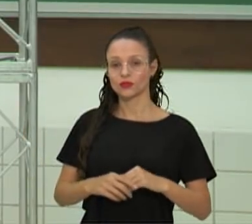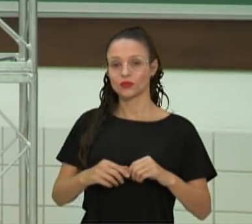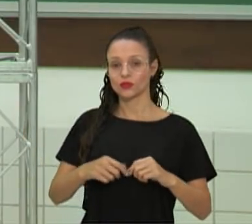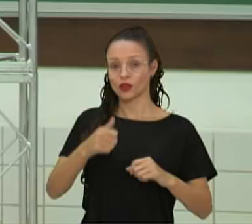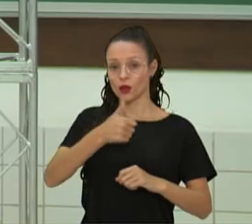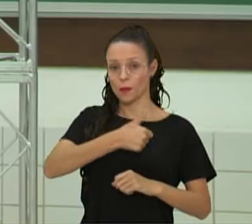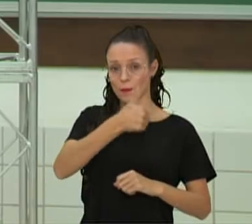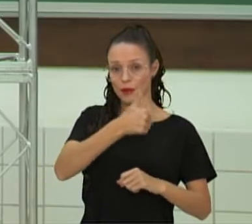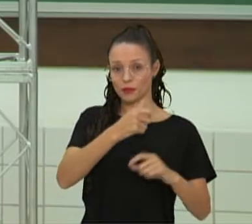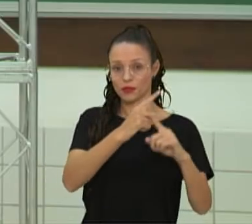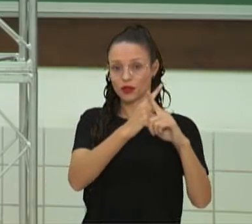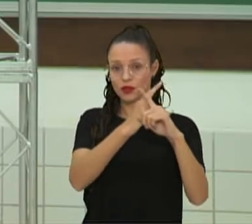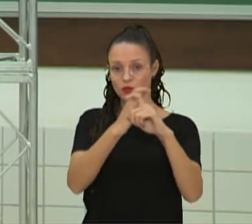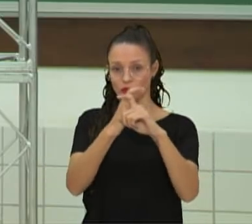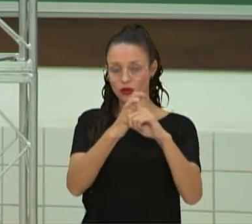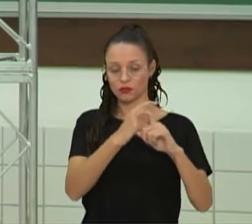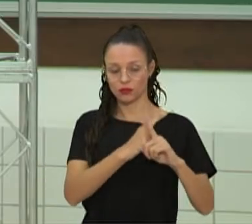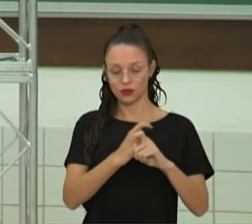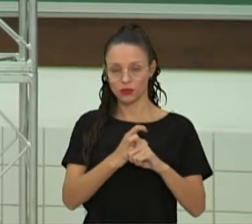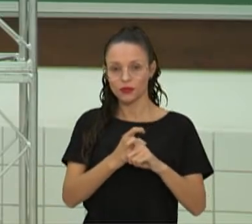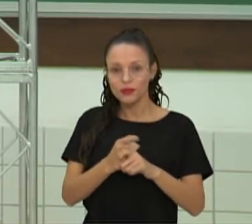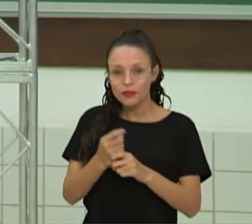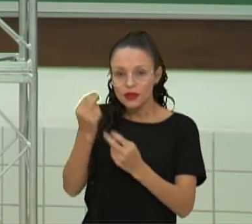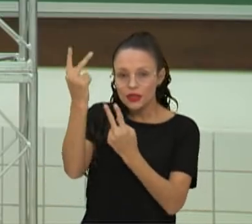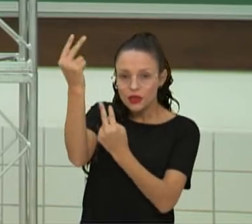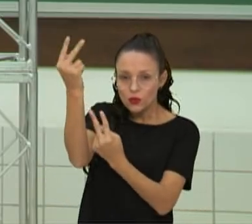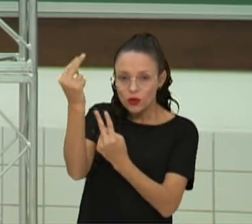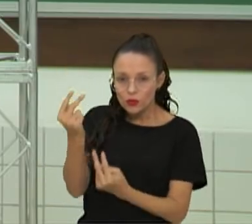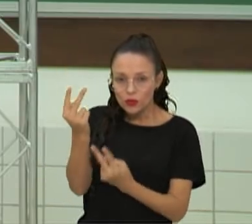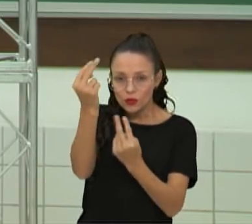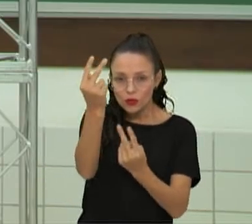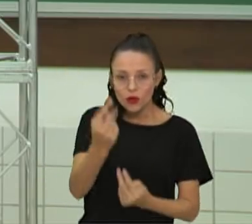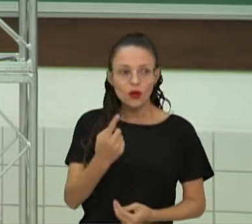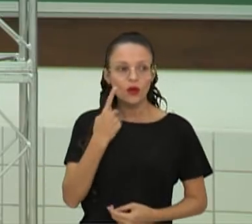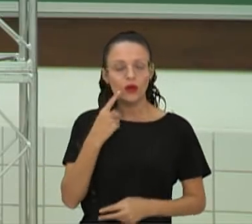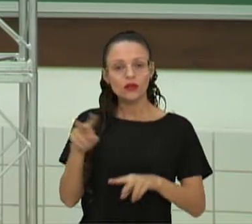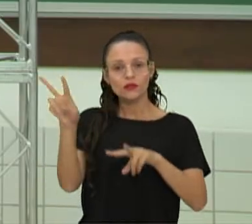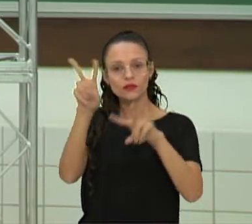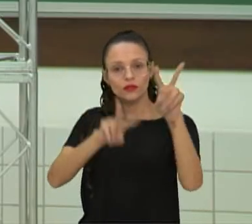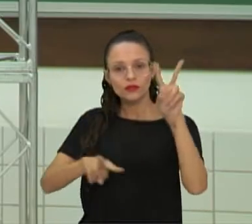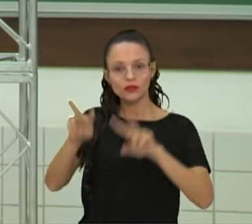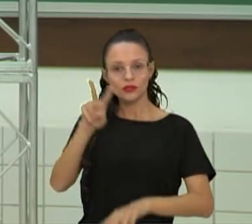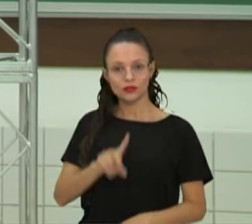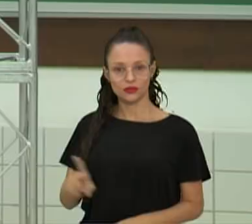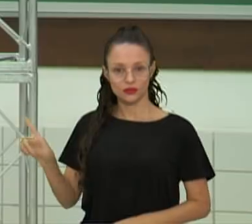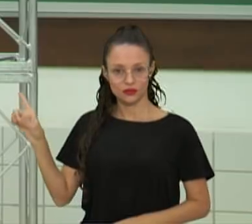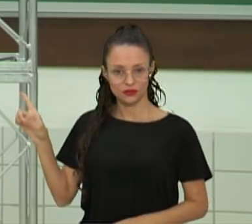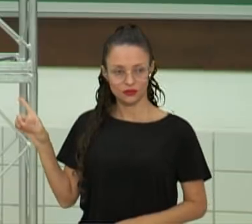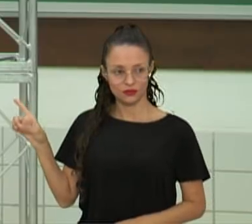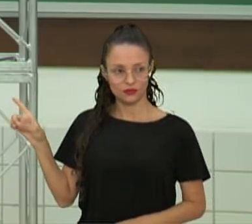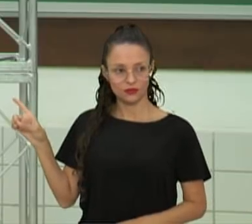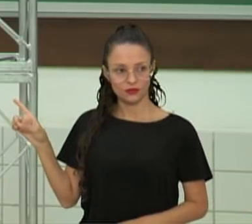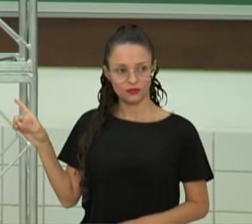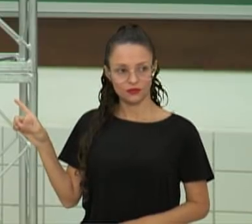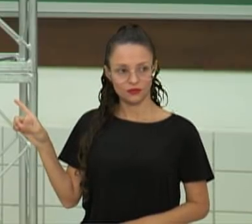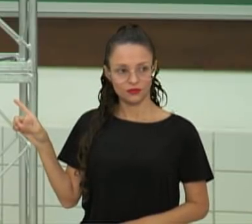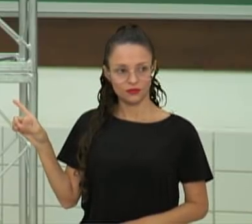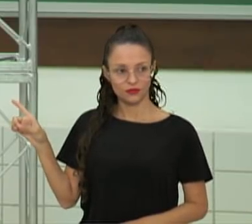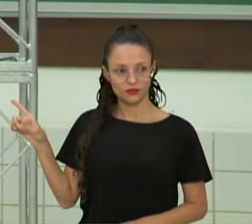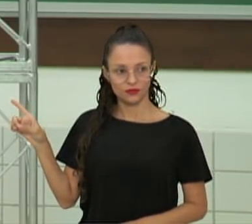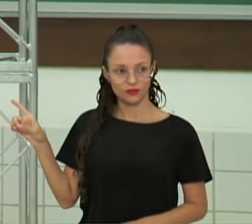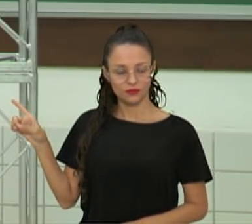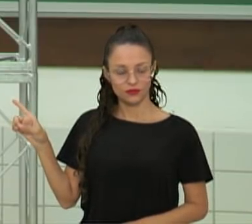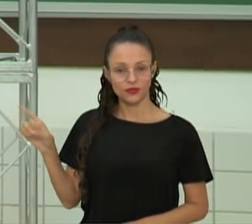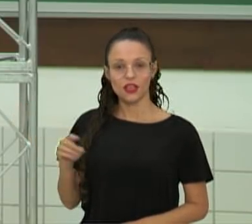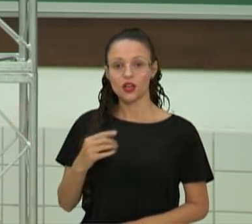o segundo polinômio, termo semelhante embaixo de termo semelhante. Agora veja como fica fácil visualizar para você não se perder. Eu vou fazer